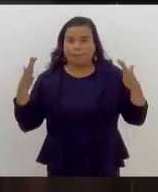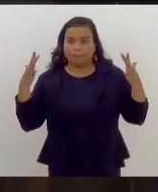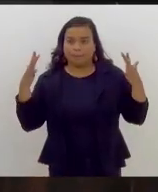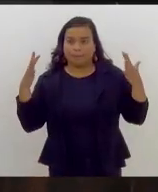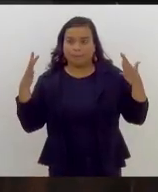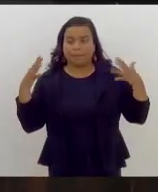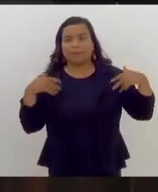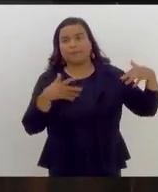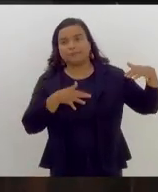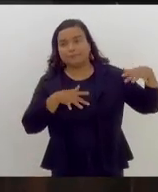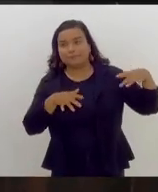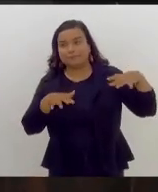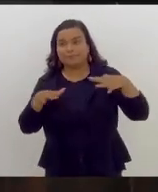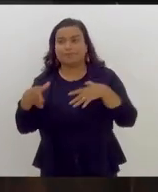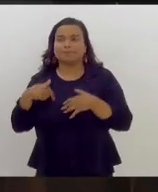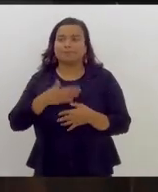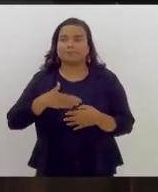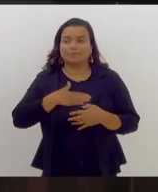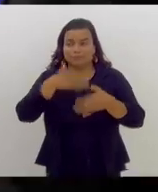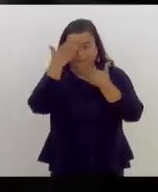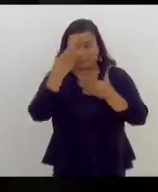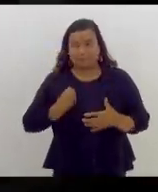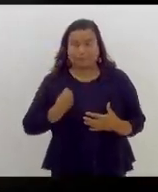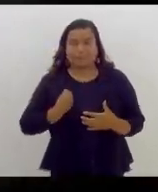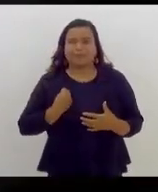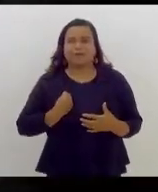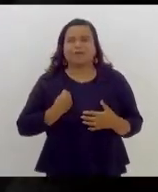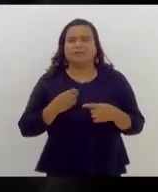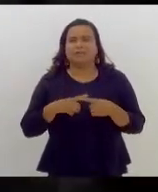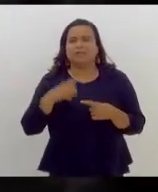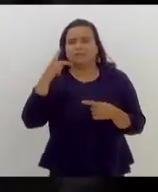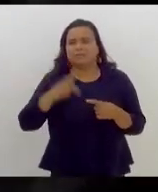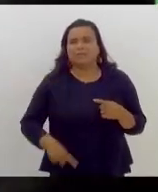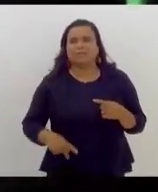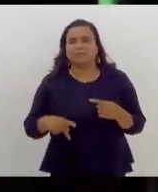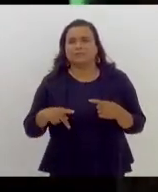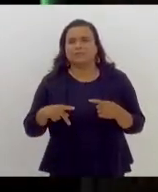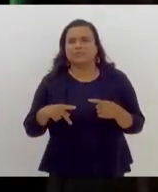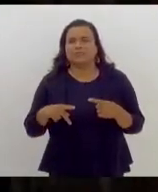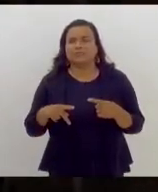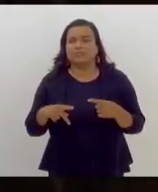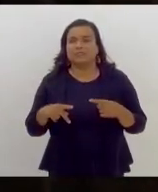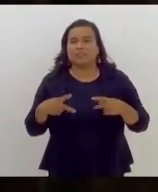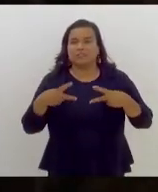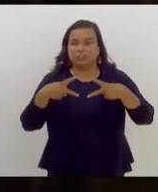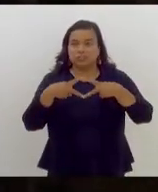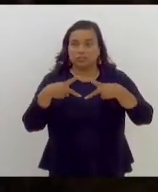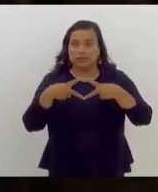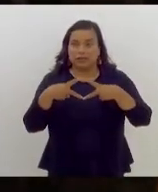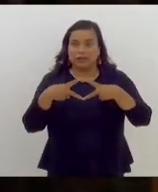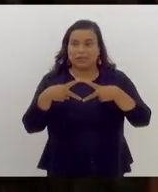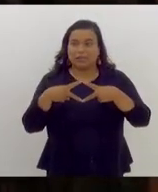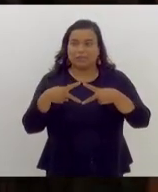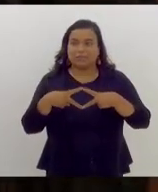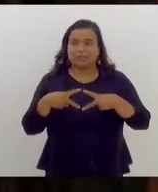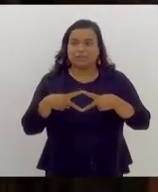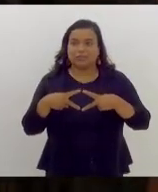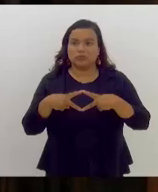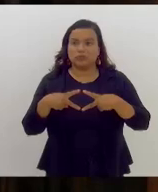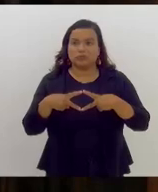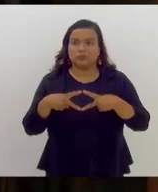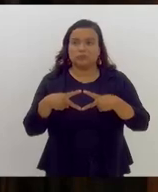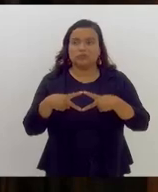Enquanto ele se dirige para a tribuna, gostaria de agradecer a presença do Lesário, presidente da Estácio de Sá, Jorge Vinícius,